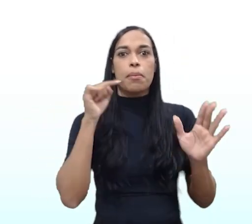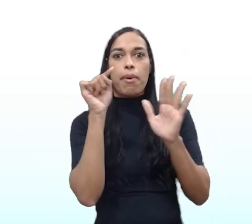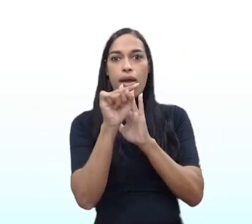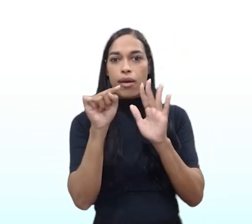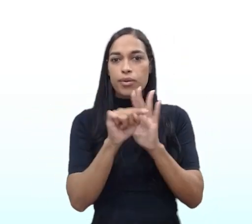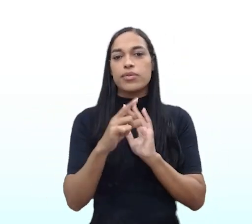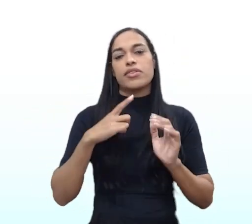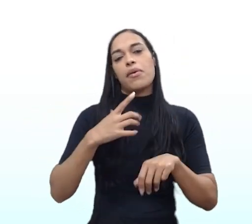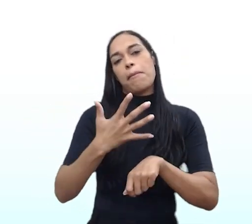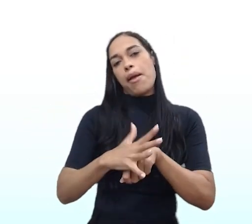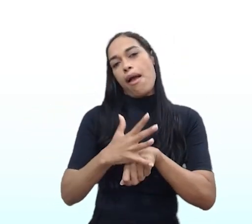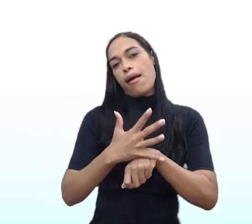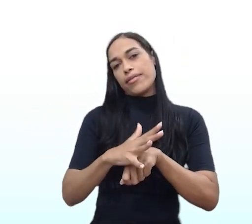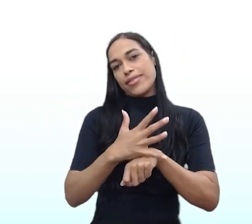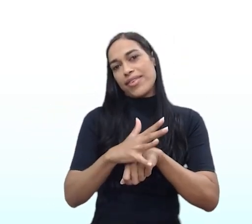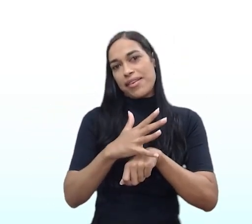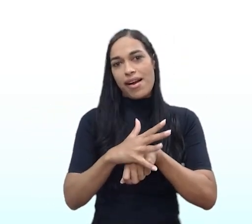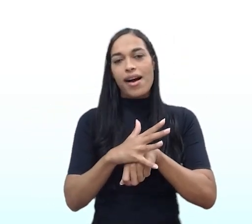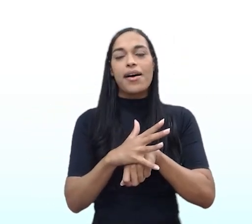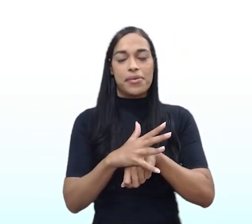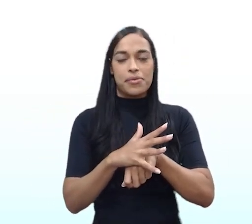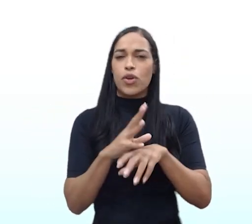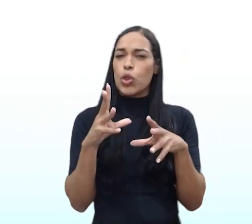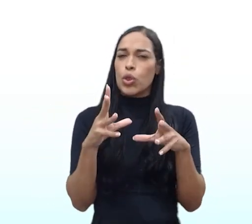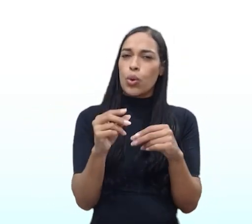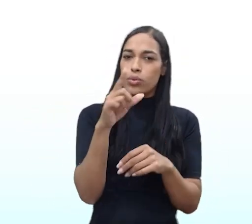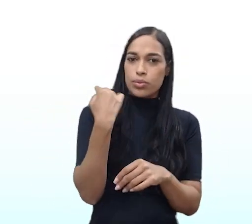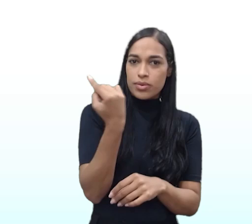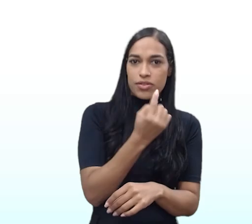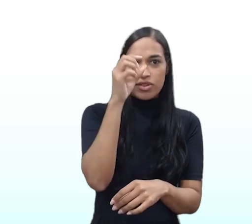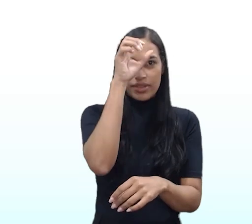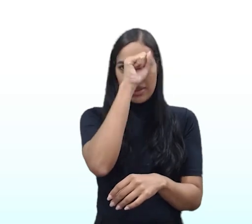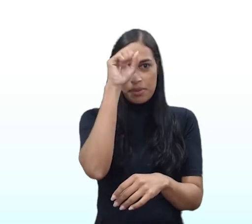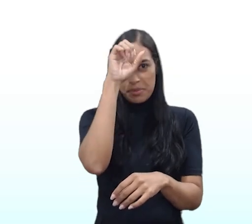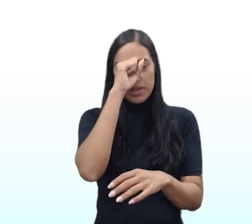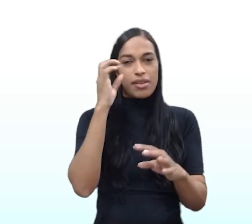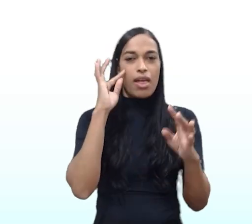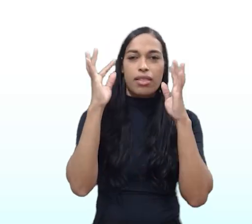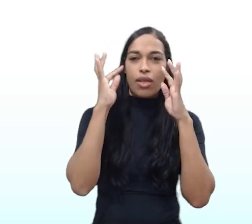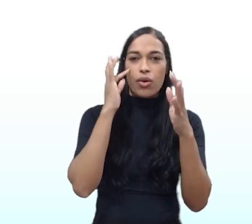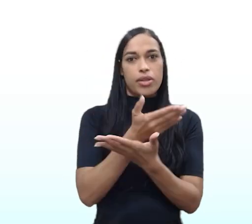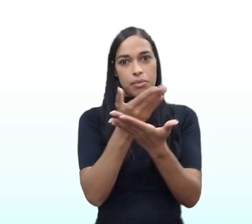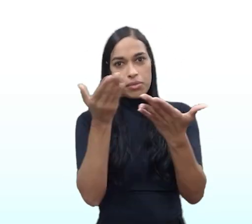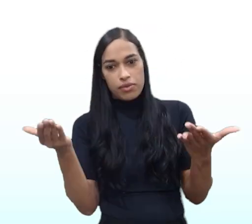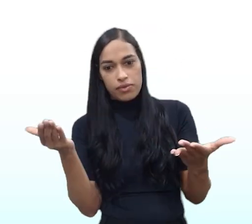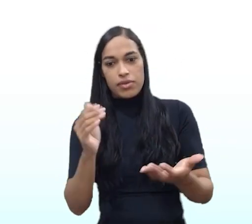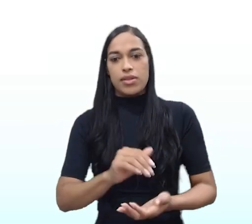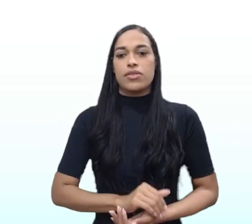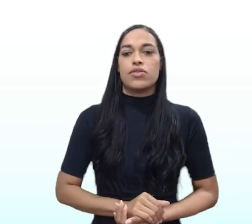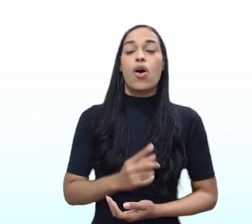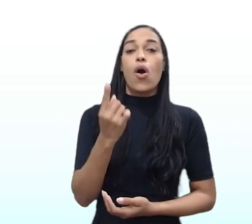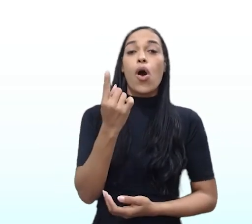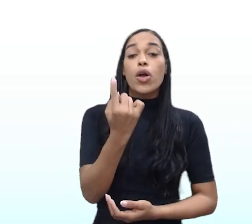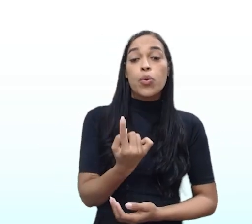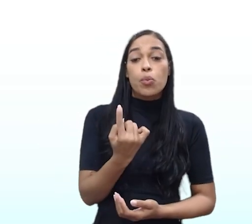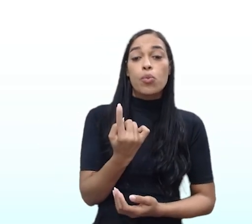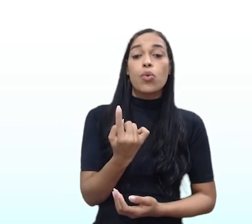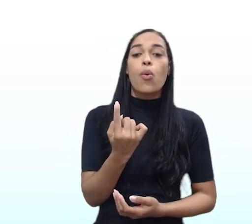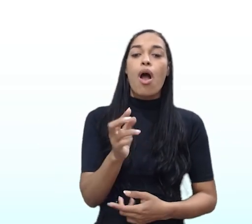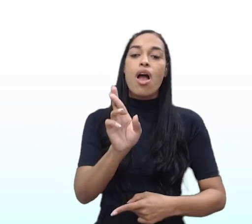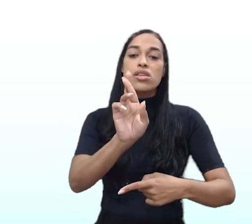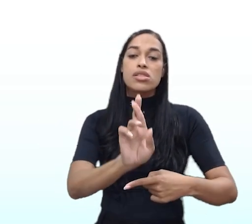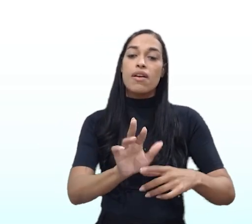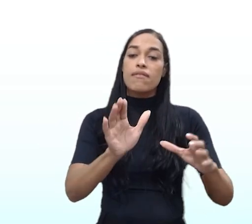porque nós vamos agora pôr em prática justamente tudo isso que a gente está trazendo como teoria para vocês, tá bom? Em um